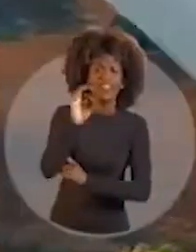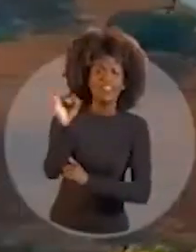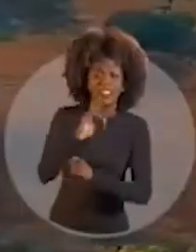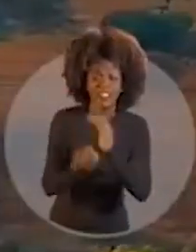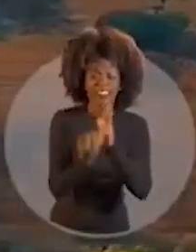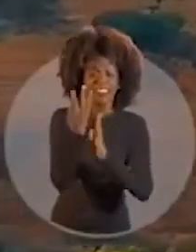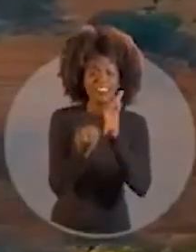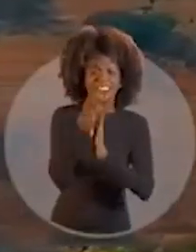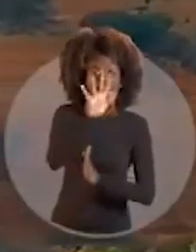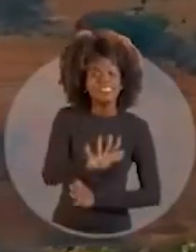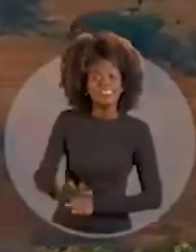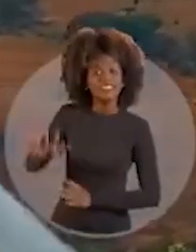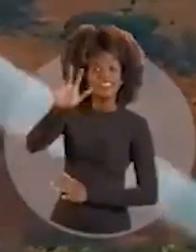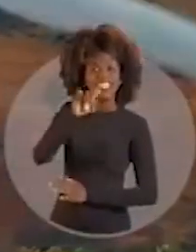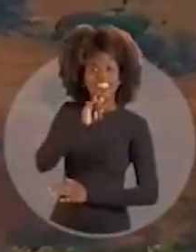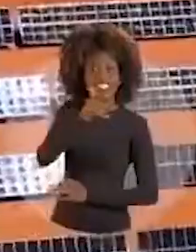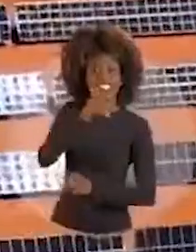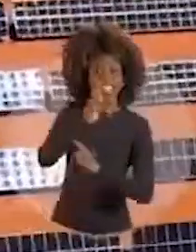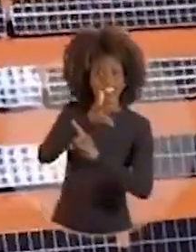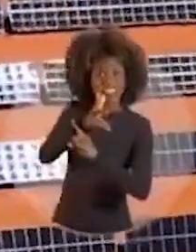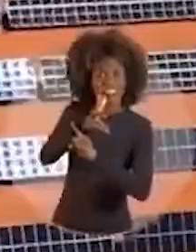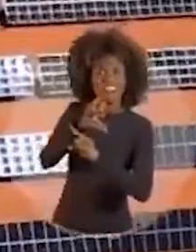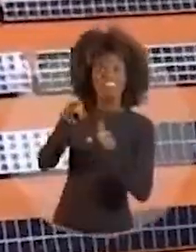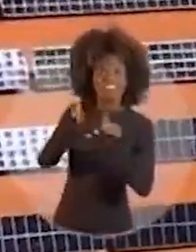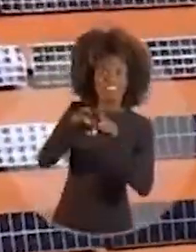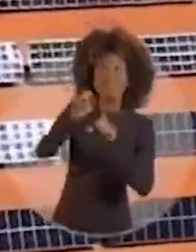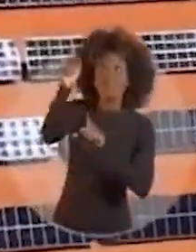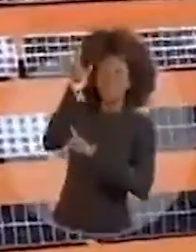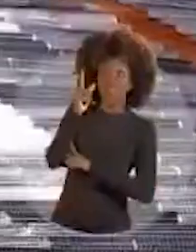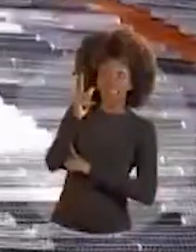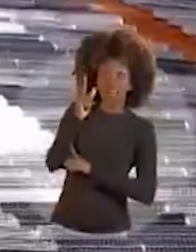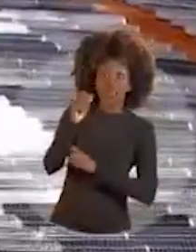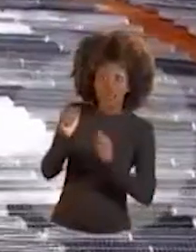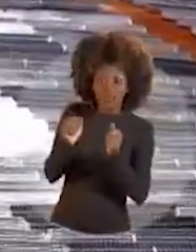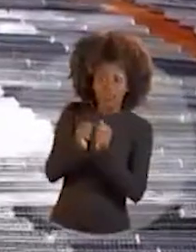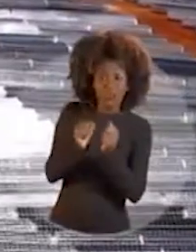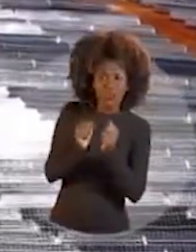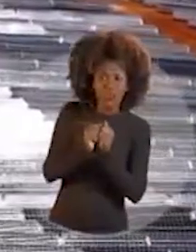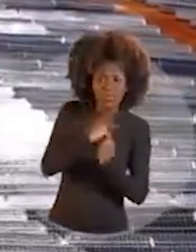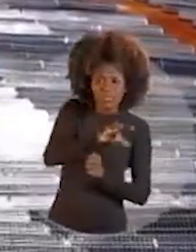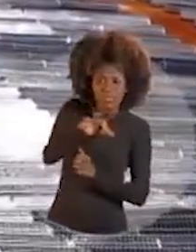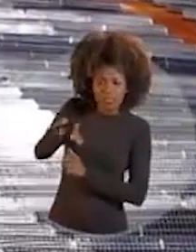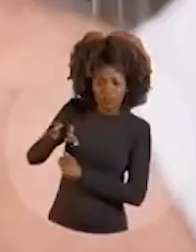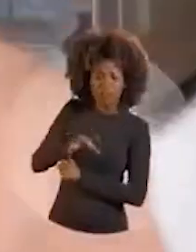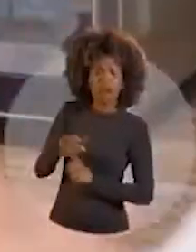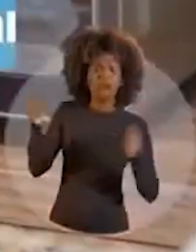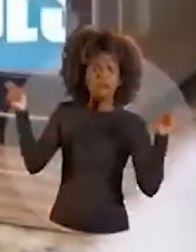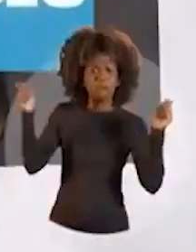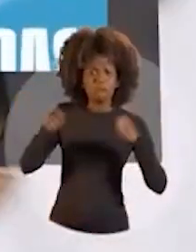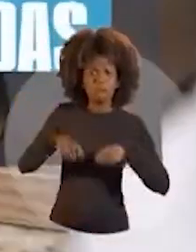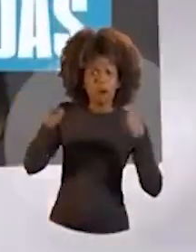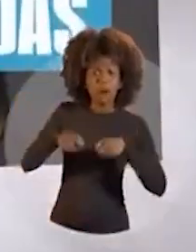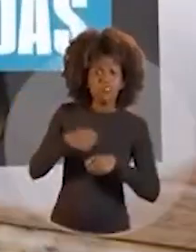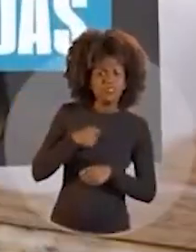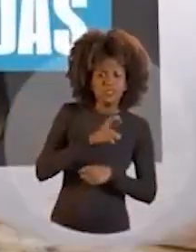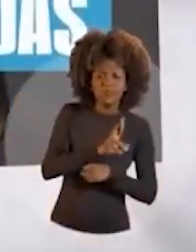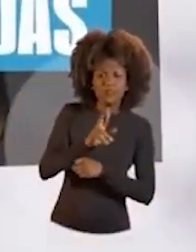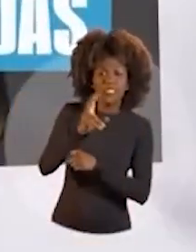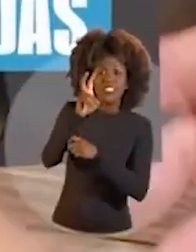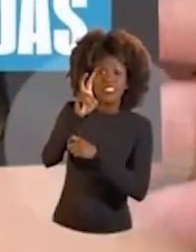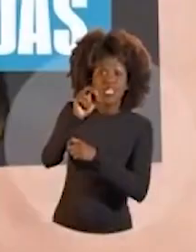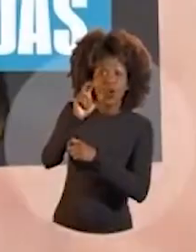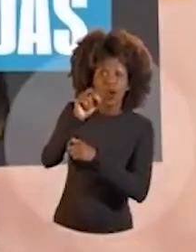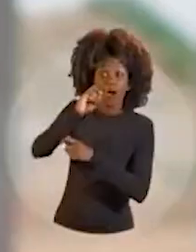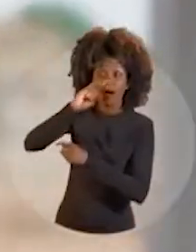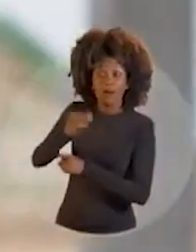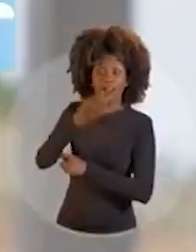da produção nacional de energia eólica e solar. Juntas, as usinas têm capacidade para atender mais de 50